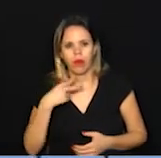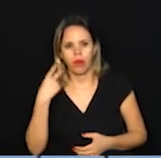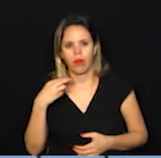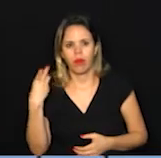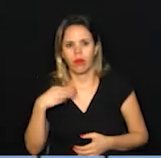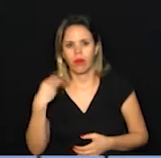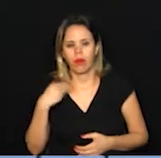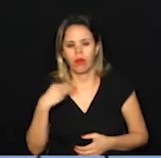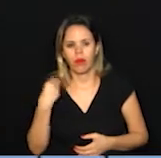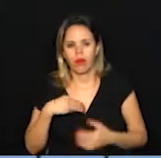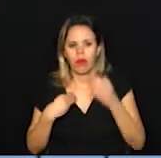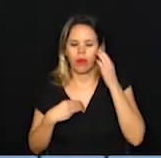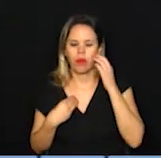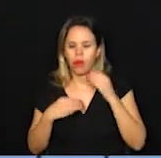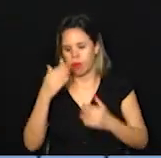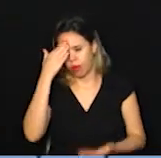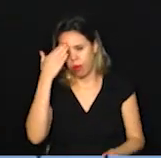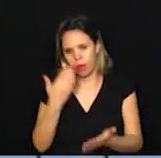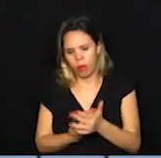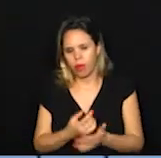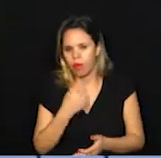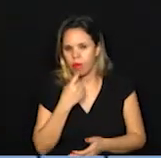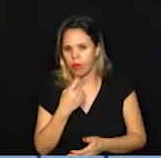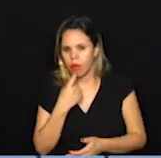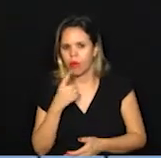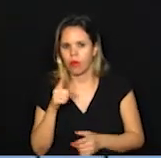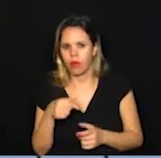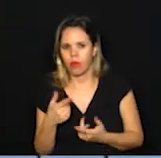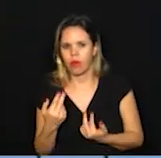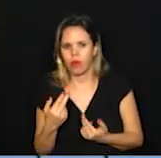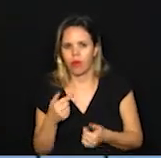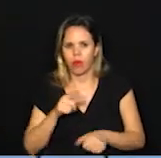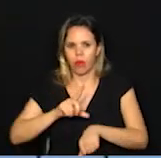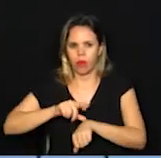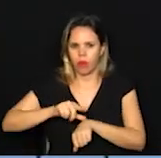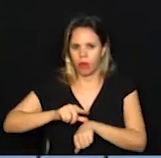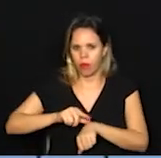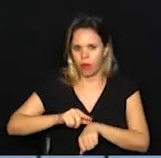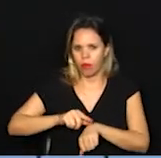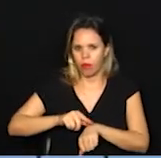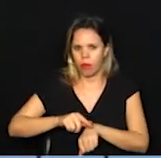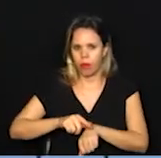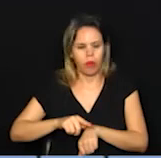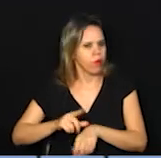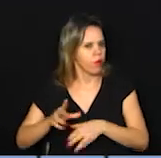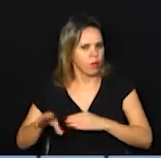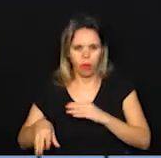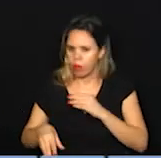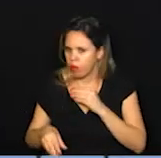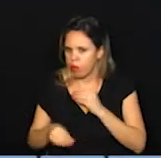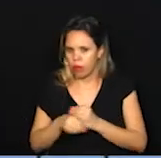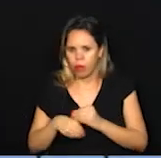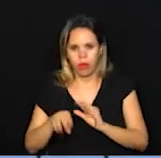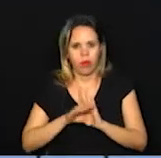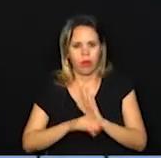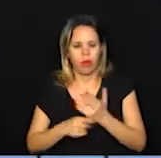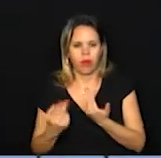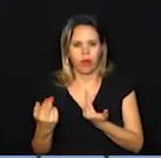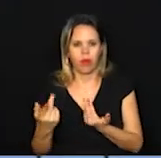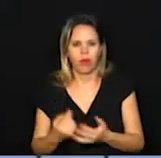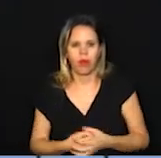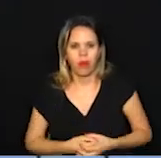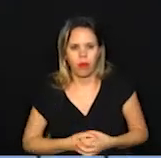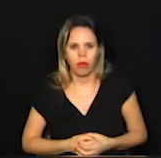Mariana Conte acredita que Campinas esteja atrasada por não implementar um programa como